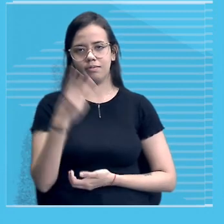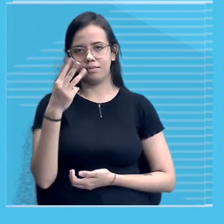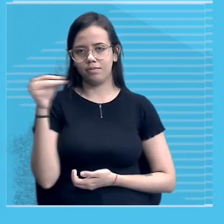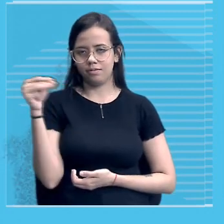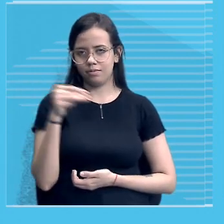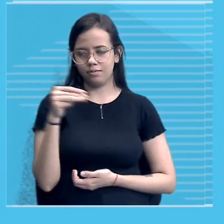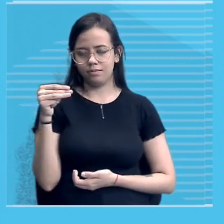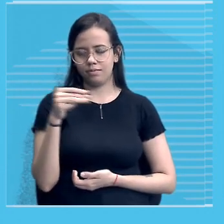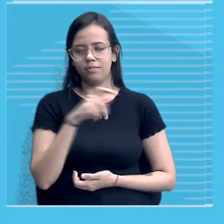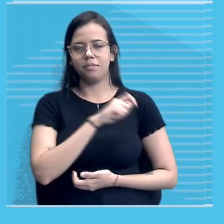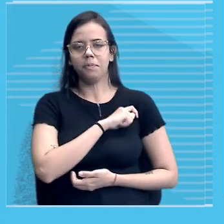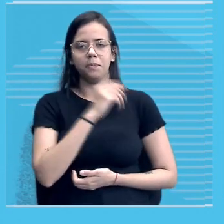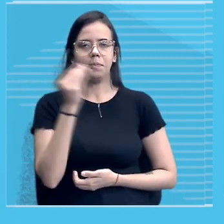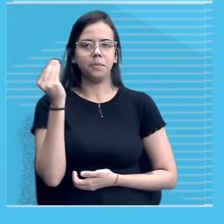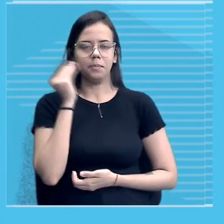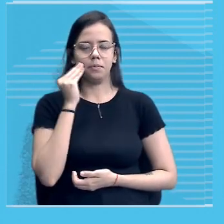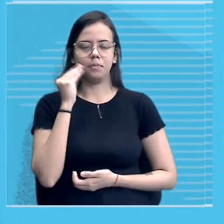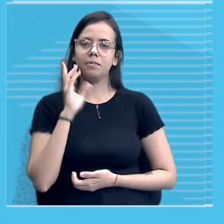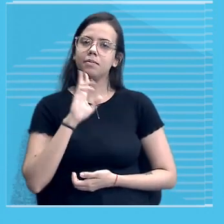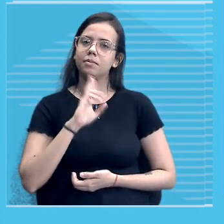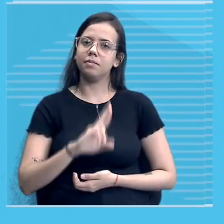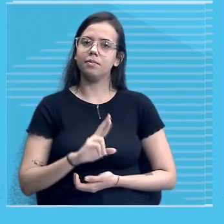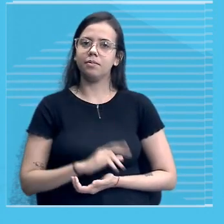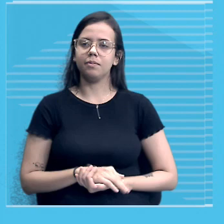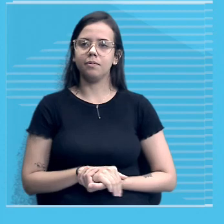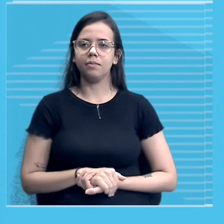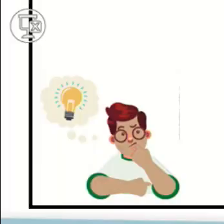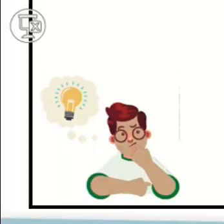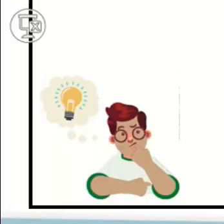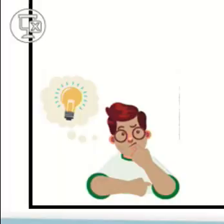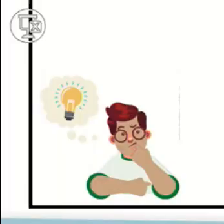mais 3 minutinhos aí pra galera tentar fazer